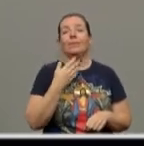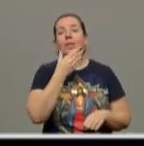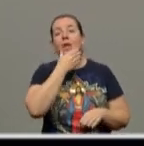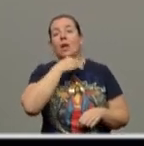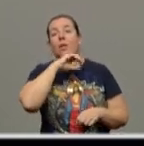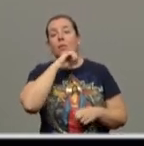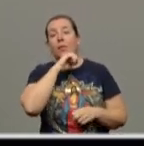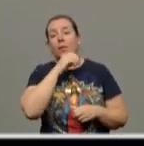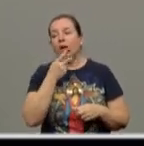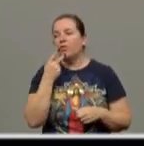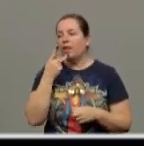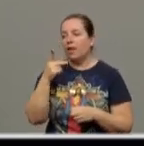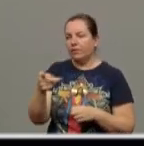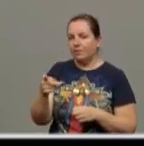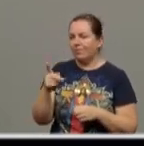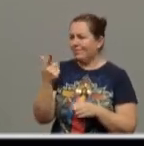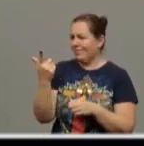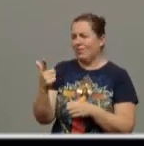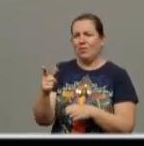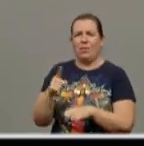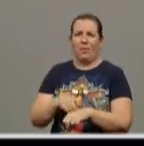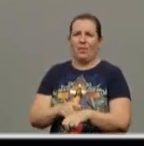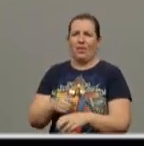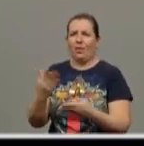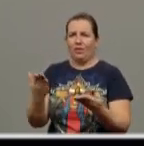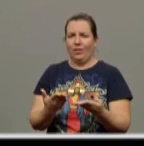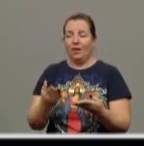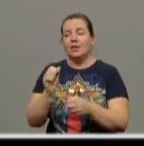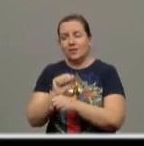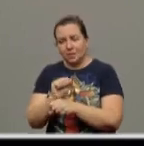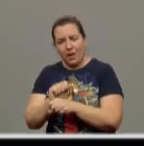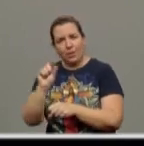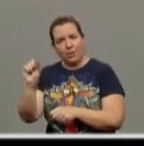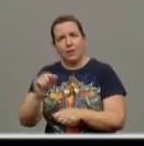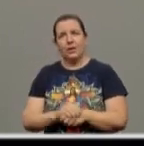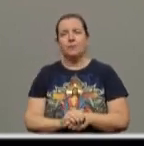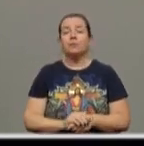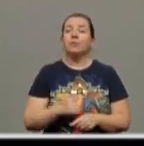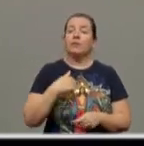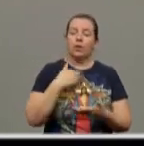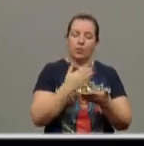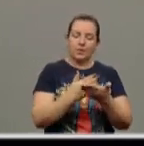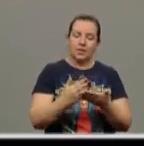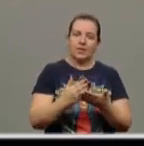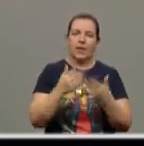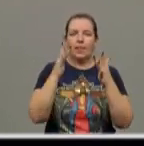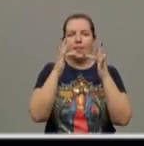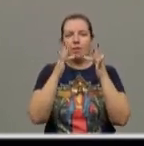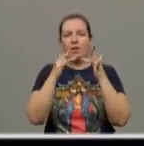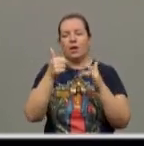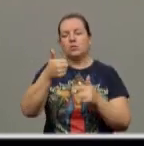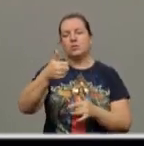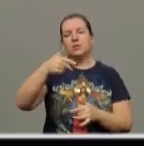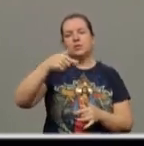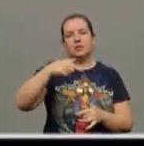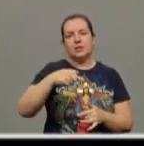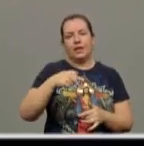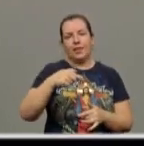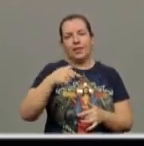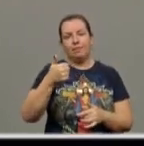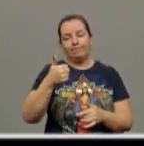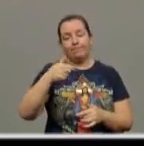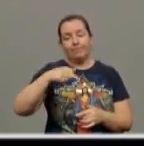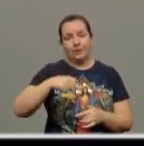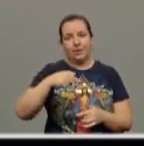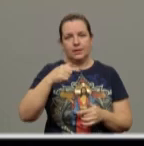tempo ainda, espera o tempo necessário. Aí eu fui começar a namorar com quantos anos? 17 anos, 18 anos, um tempo